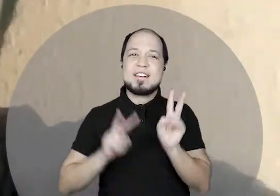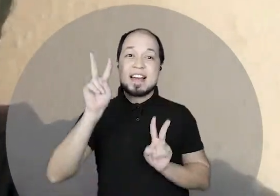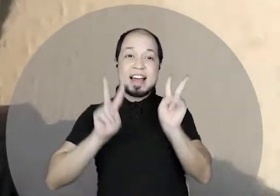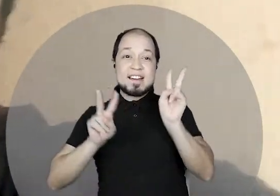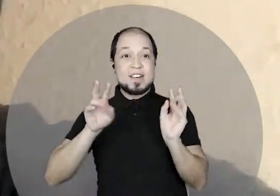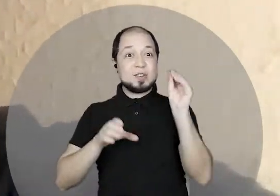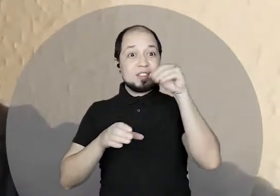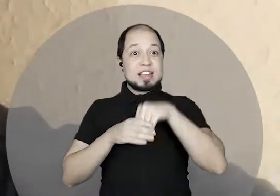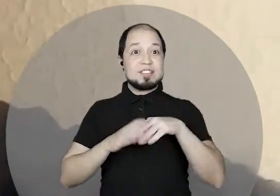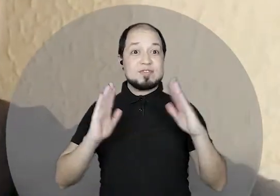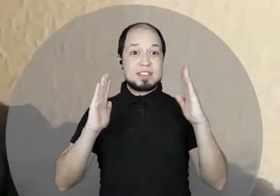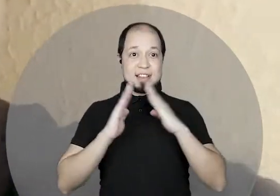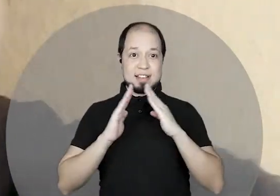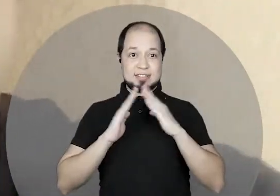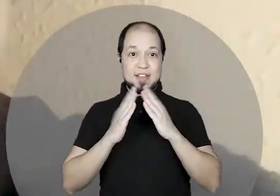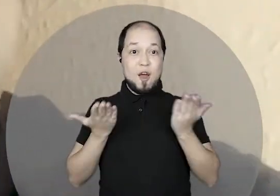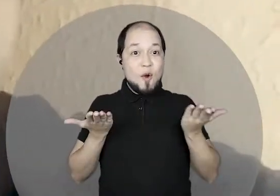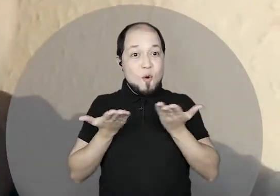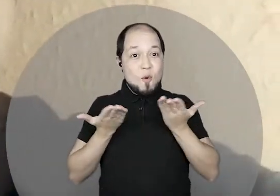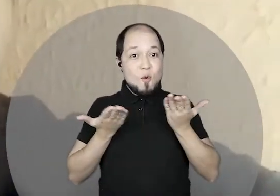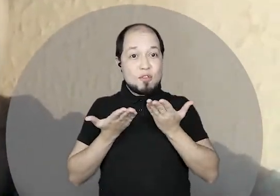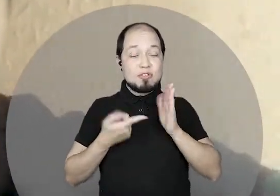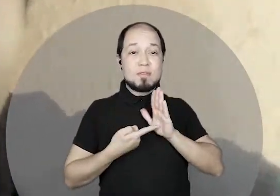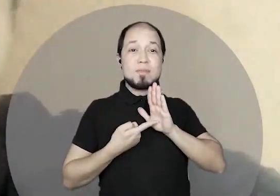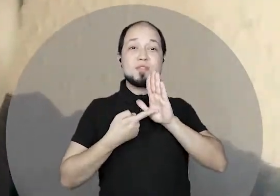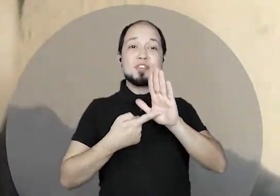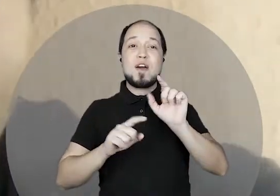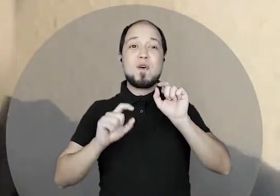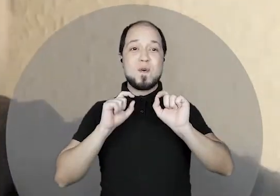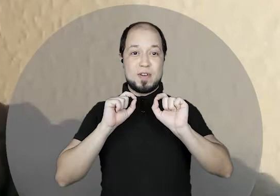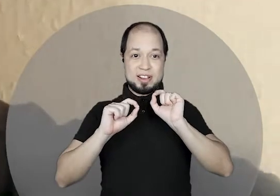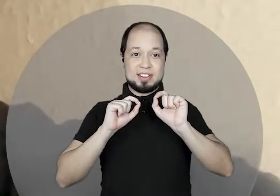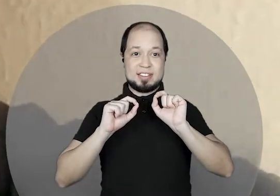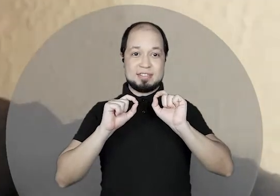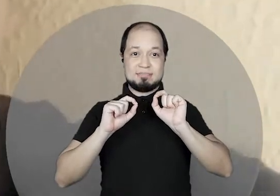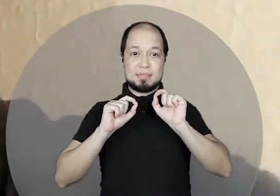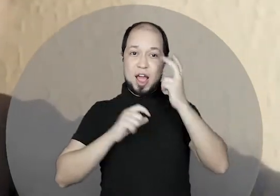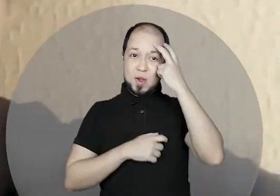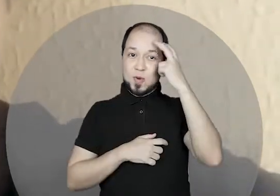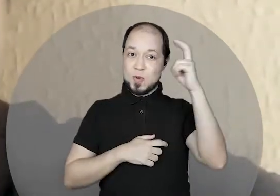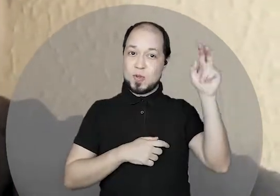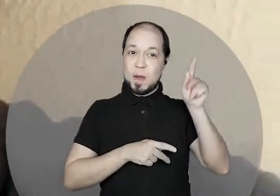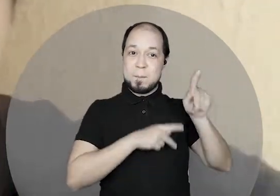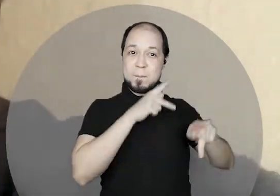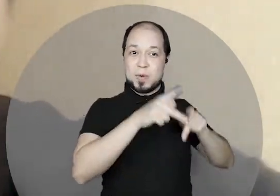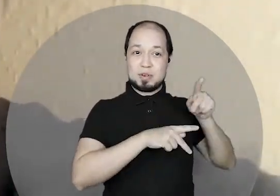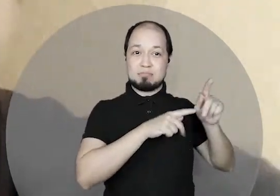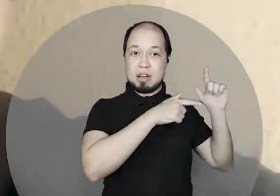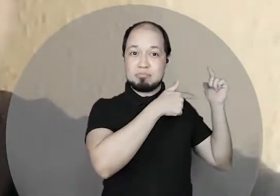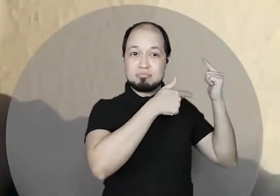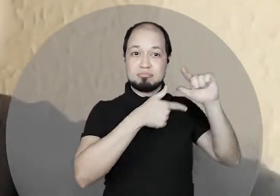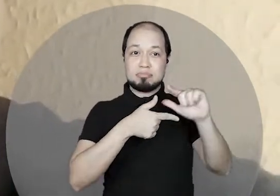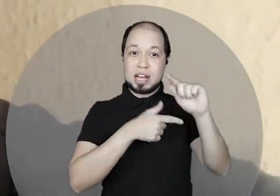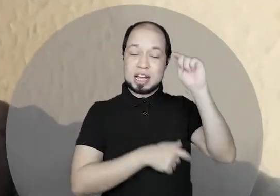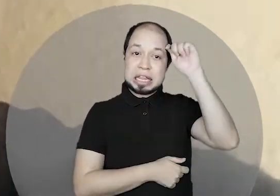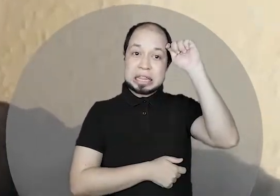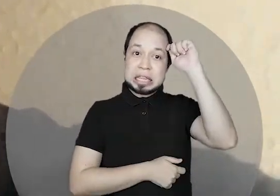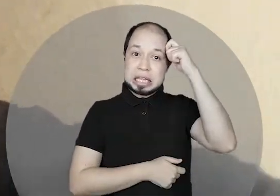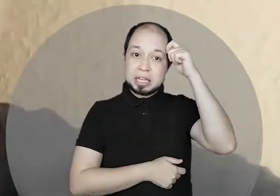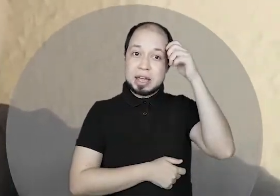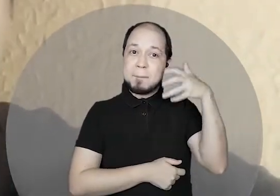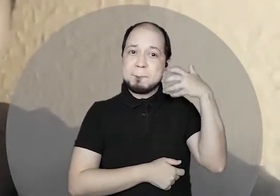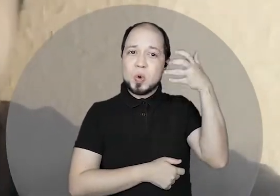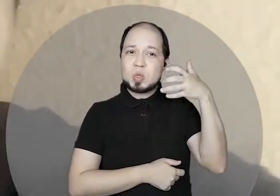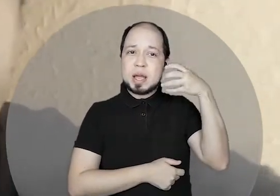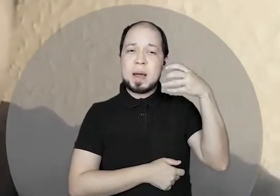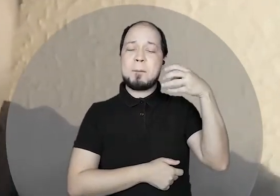de casa? Hoje no El Brinca, eu estou trazendo para vocês a cultura popular e tradicional negra, que é o ritmo